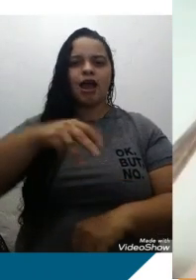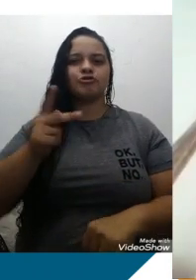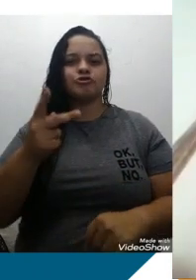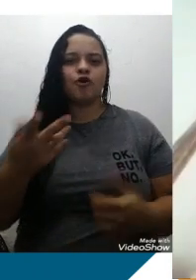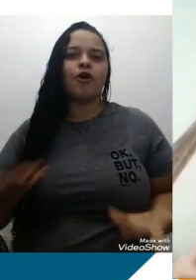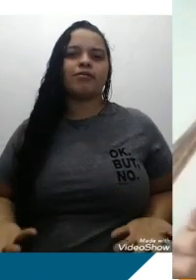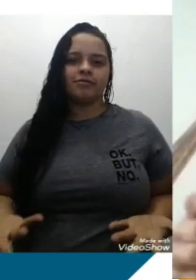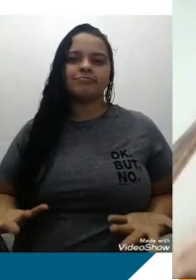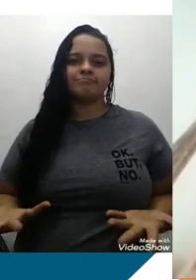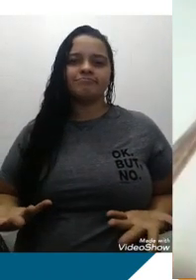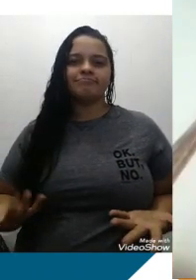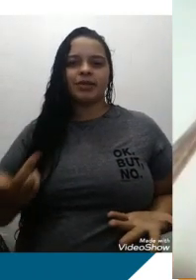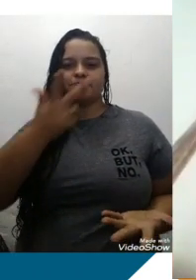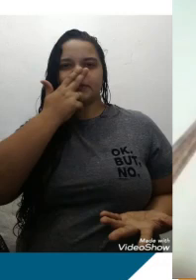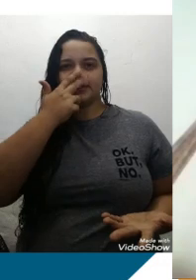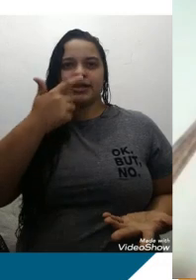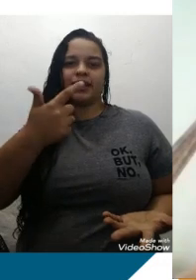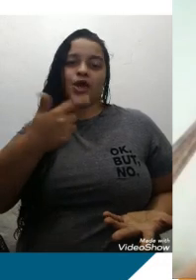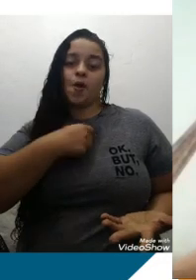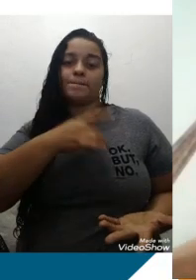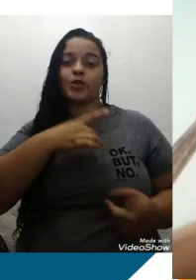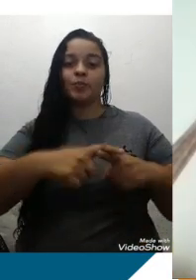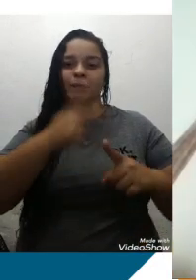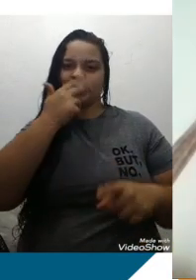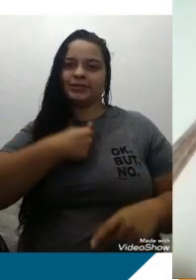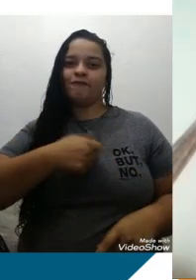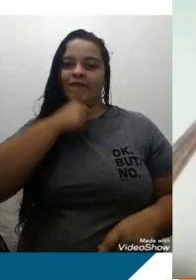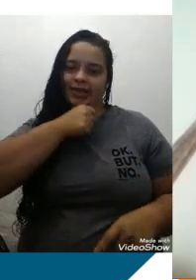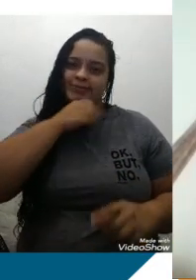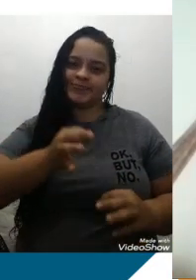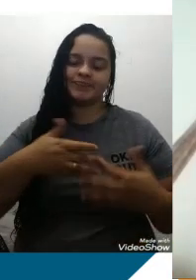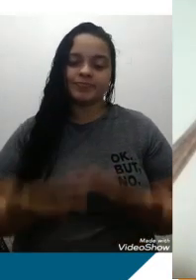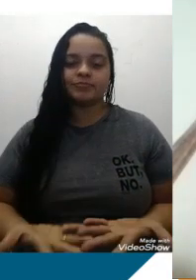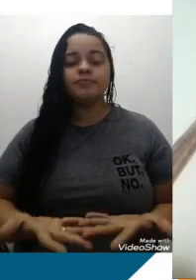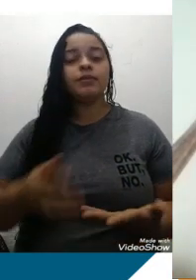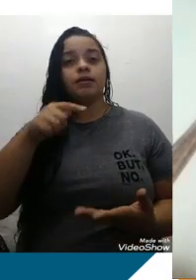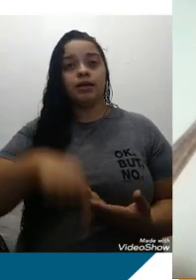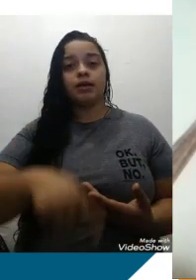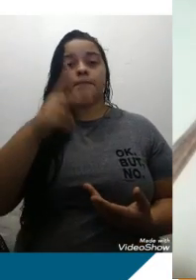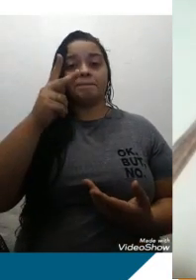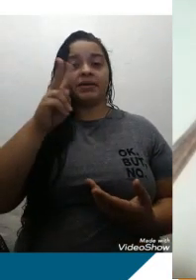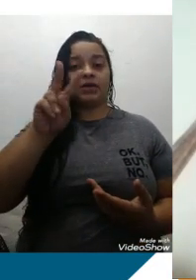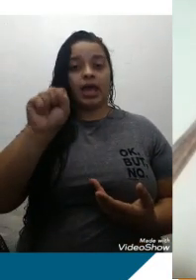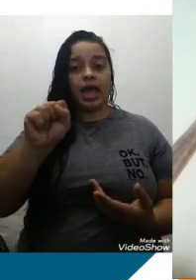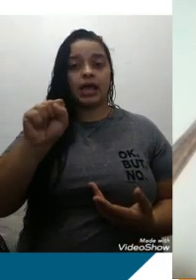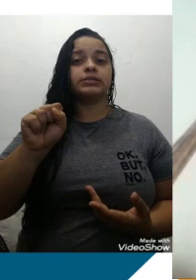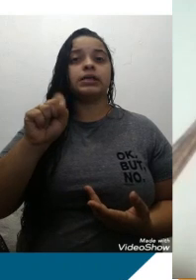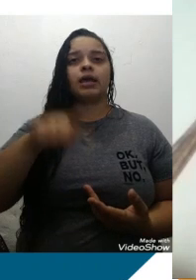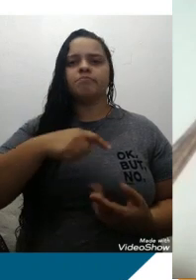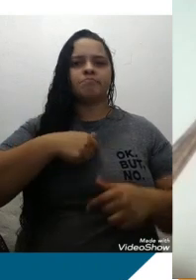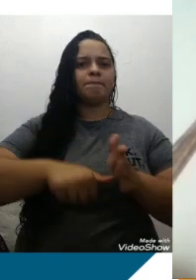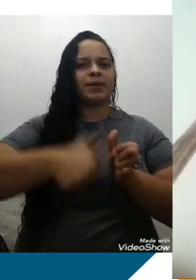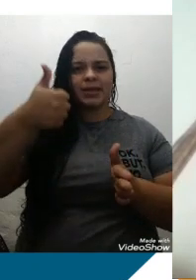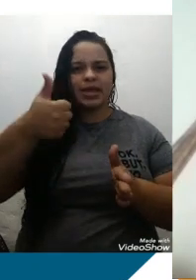já defendeu o mestrado em História, isso quer dizer alguma coisa sobre a minha idade também. O PVS foi a minha primeira e talvez a mais importante